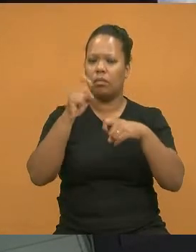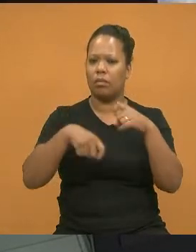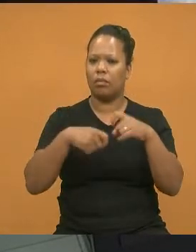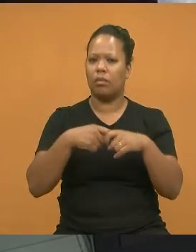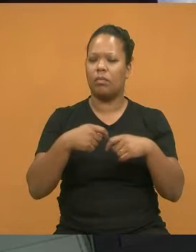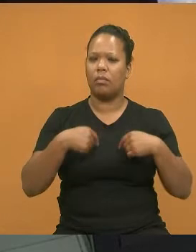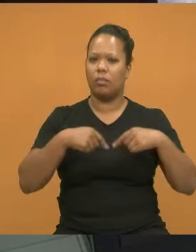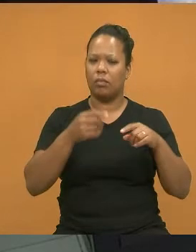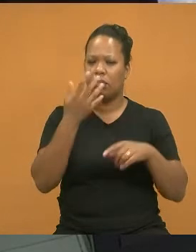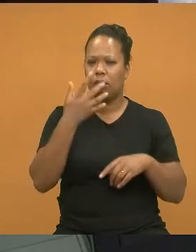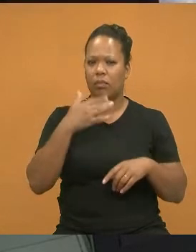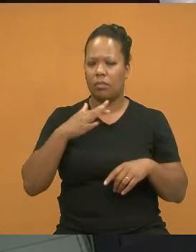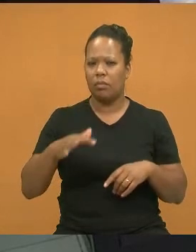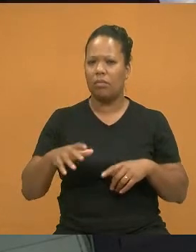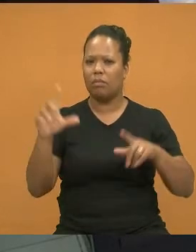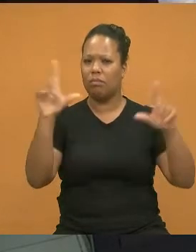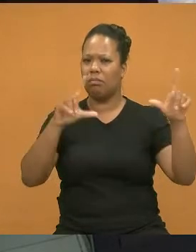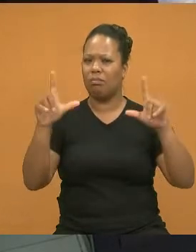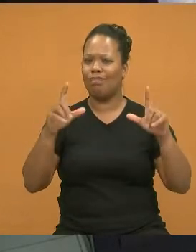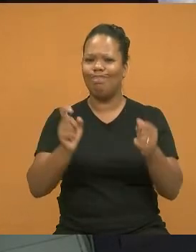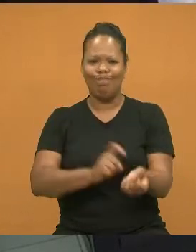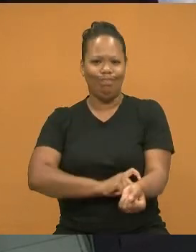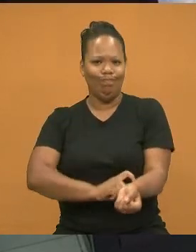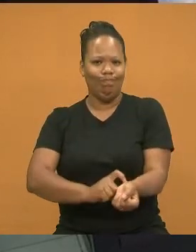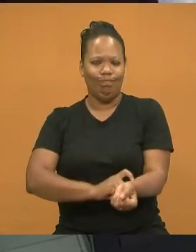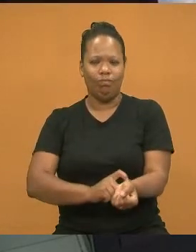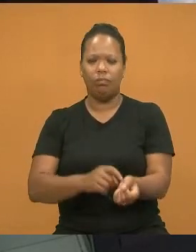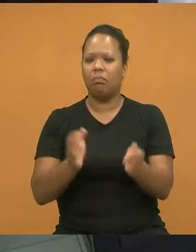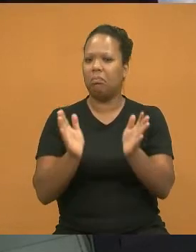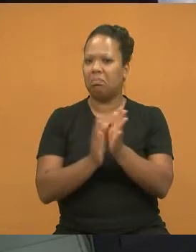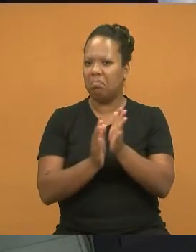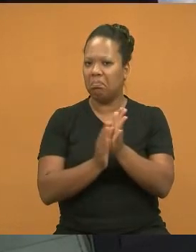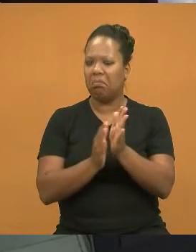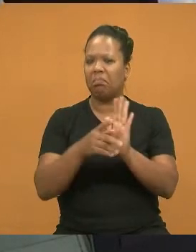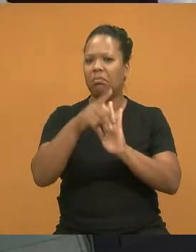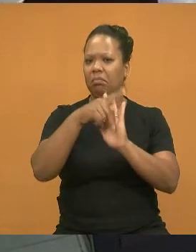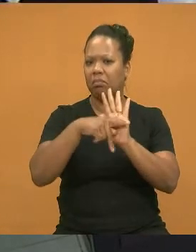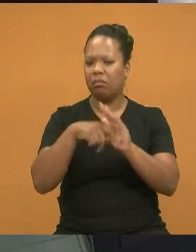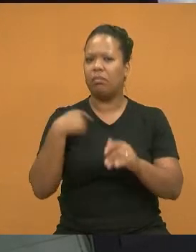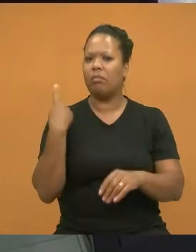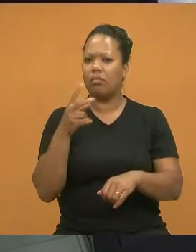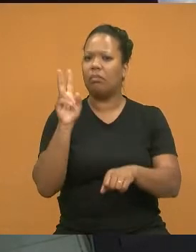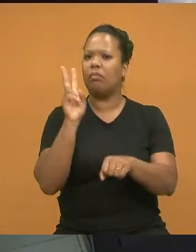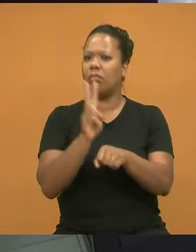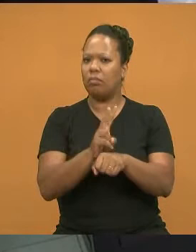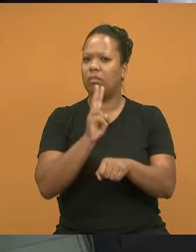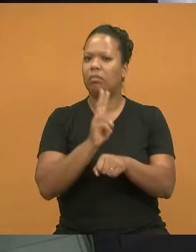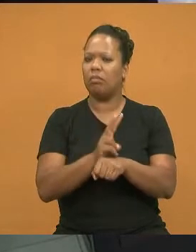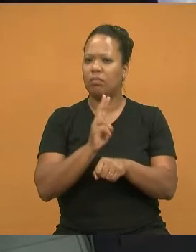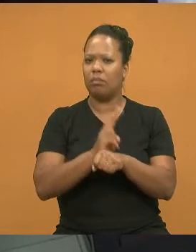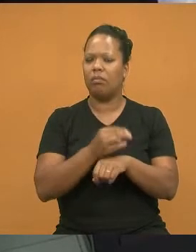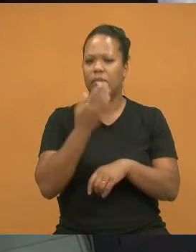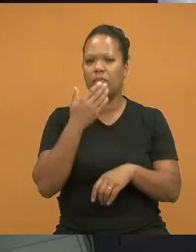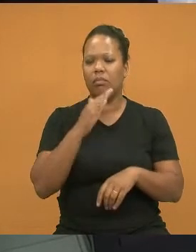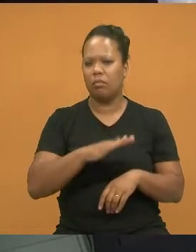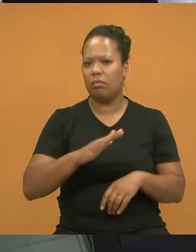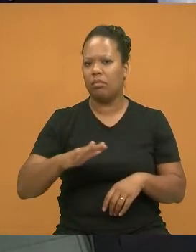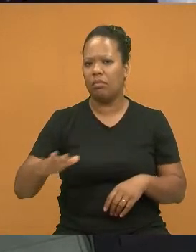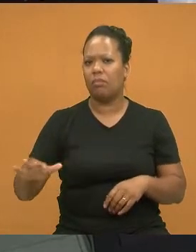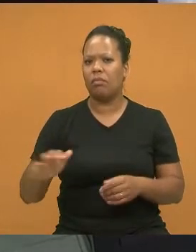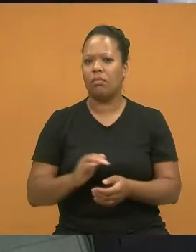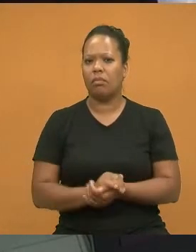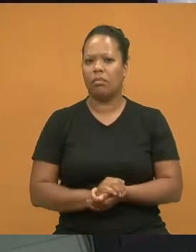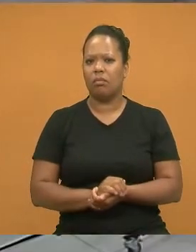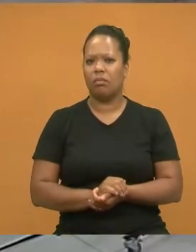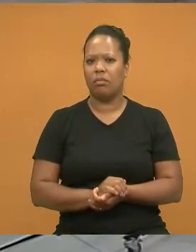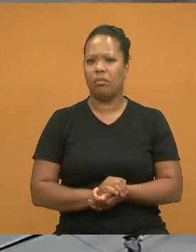alguns noticiários que eu vejo. E parabéns pelo projeto. Acho que a gente tem que defender, sim, de todas as formas, nossas crianças.